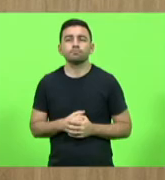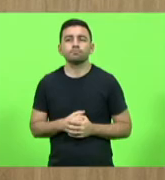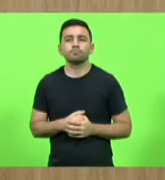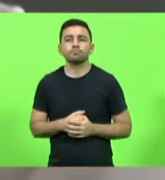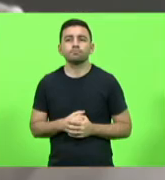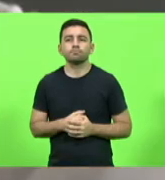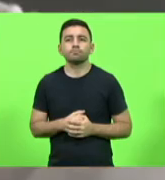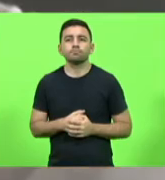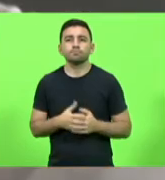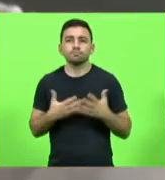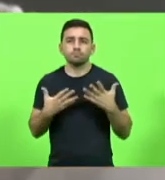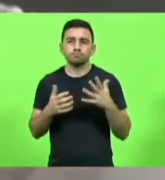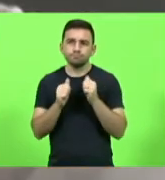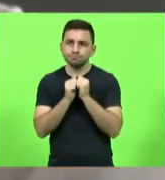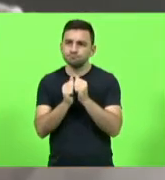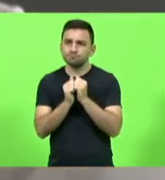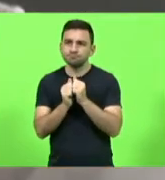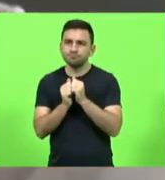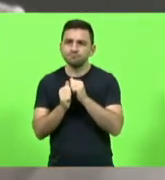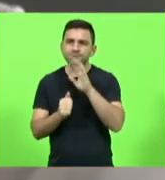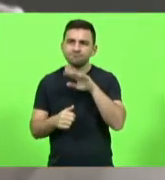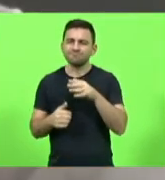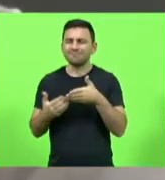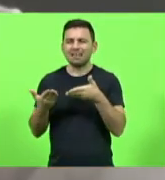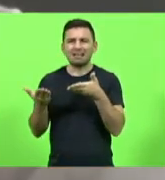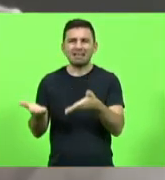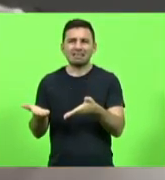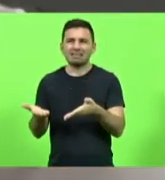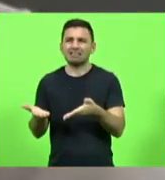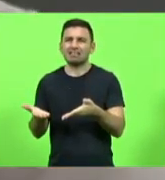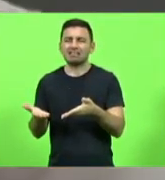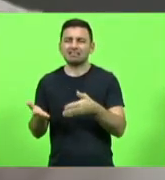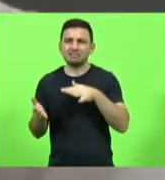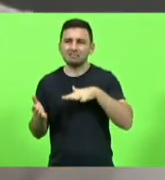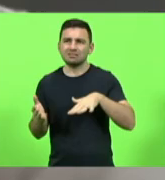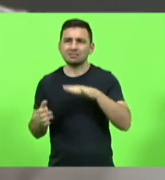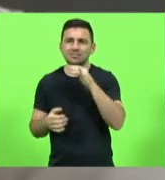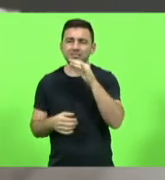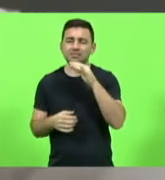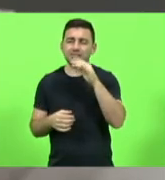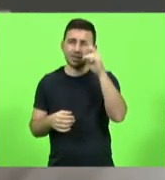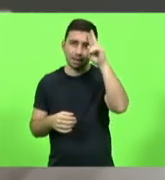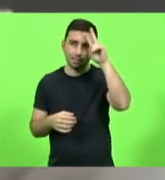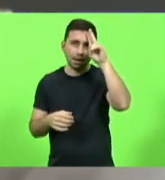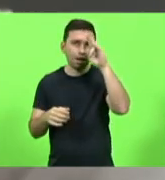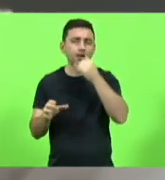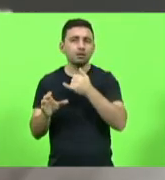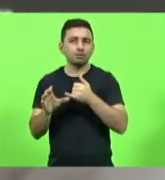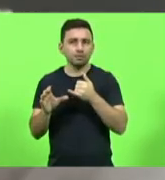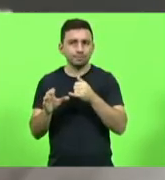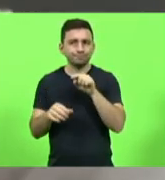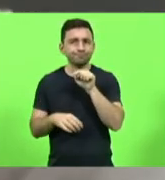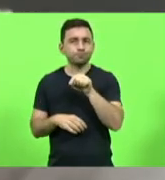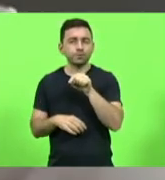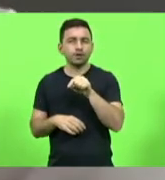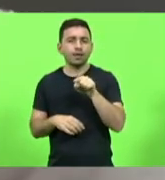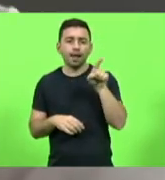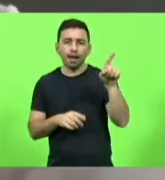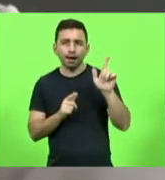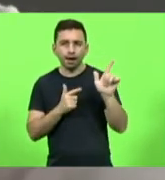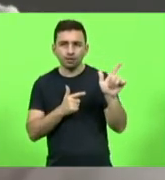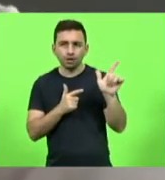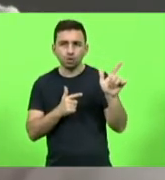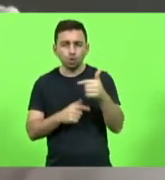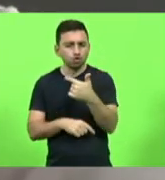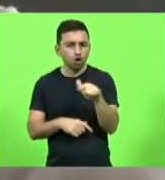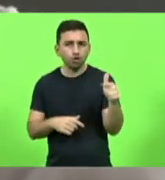Eu queria me juntar a essa nota de repúdio da Celesc e fazer lembrar aos moradores lá de Caçador, que estão todo esse tempo sem